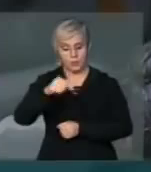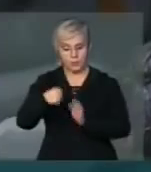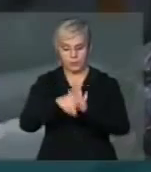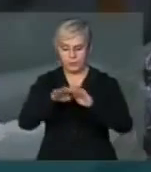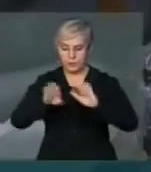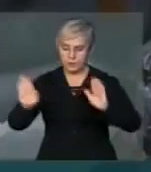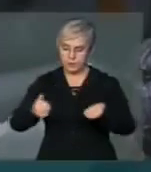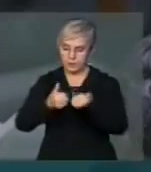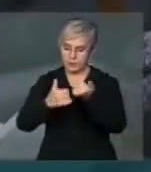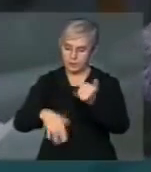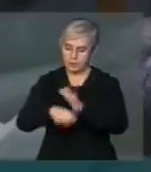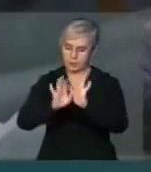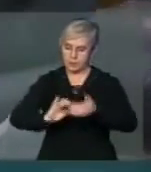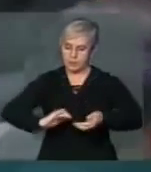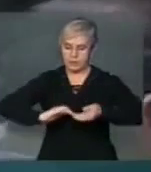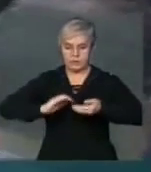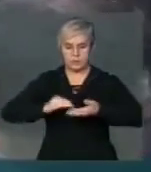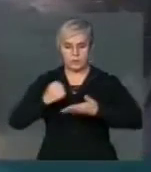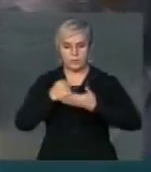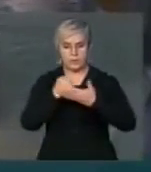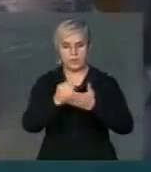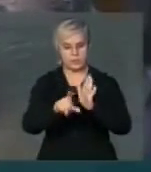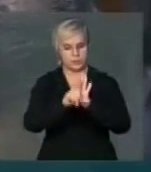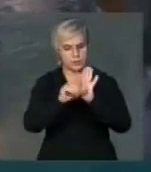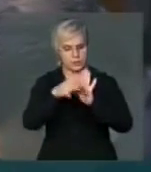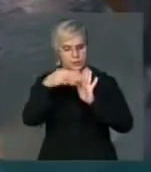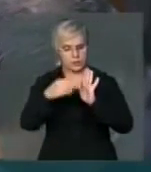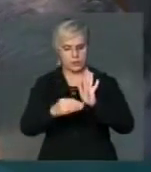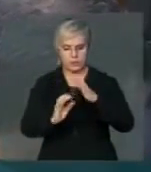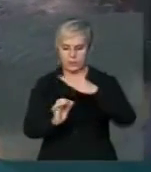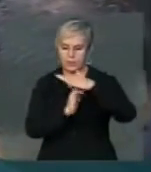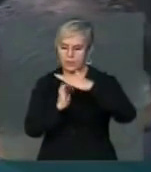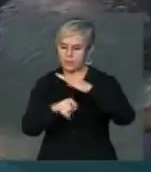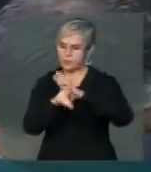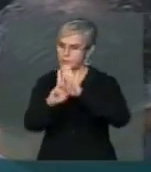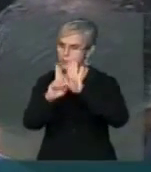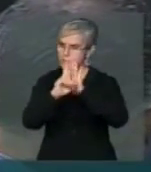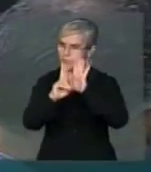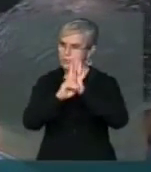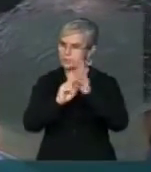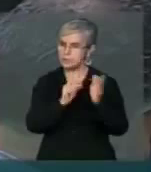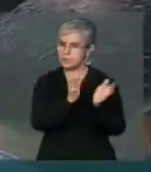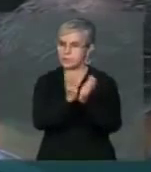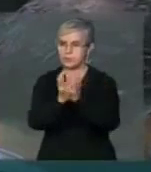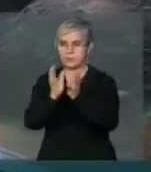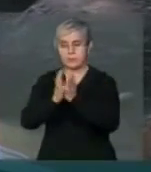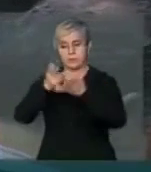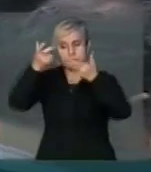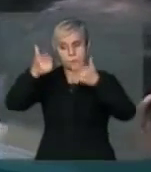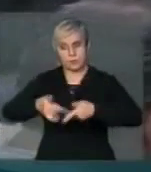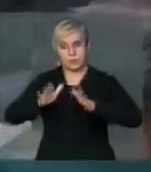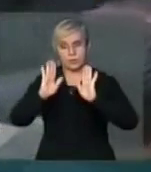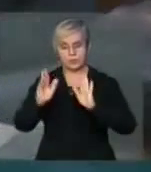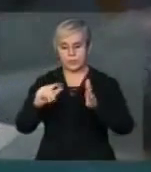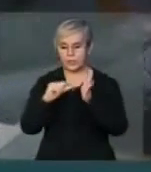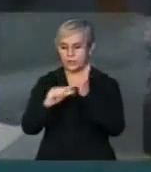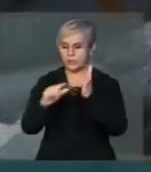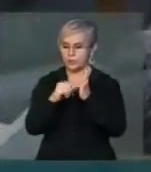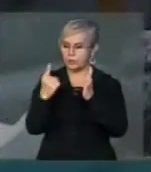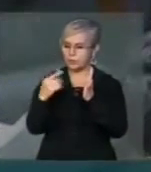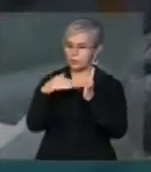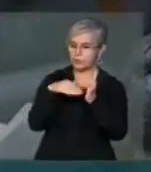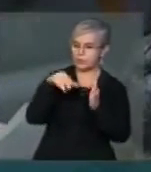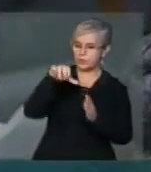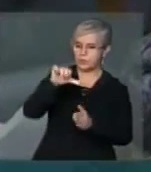Congresso Nacional nos termos legais, por entidades representativas dos setores mencionados nos incisos 1 a